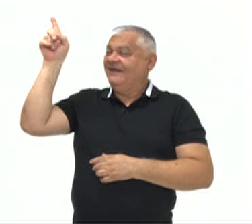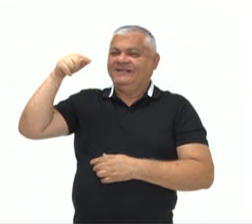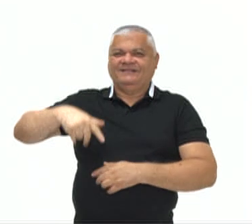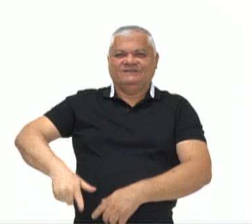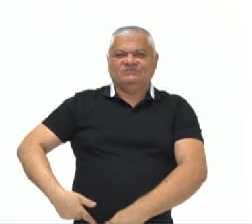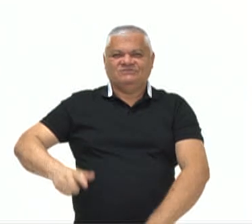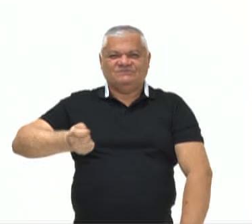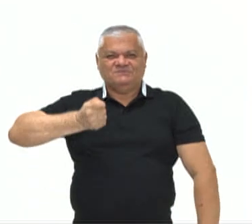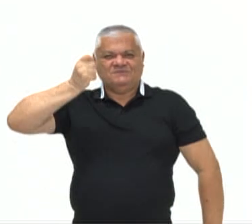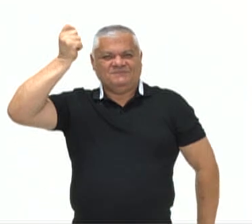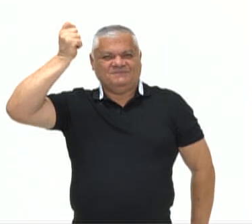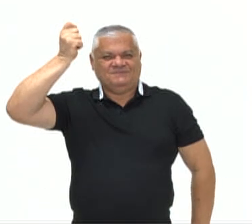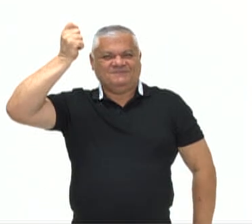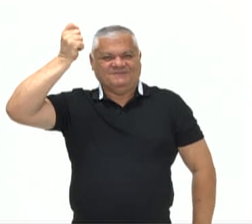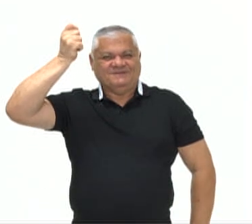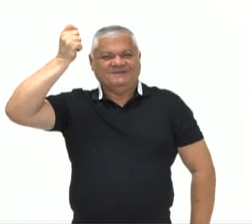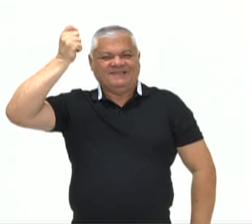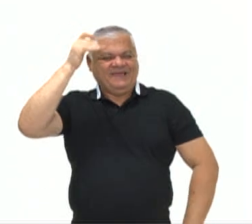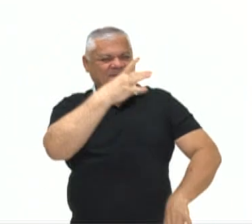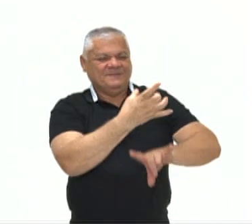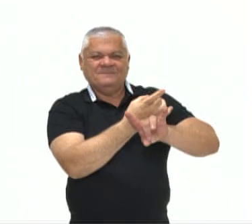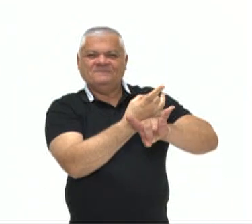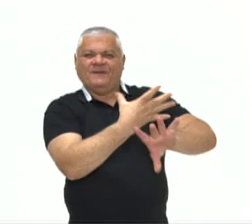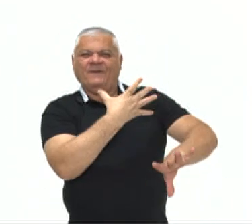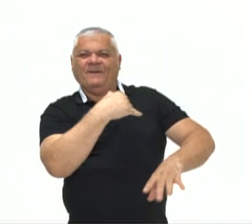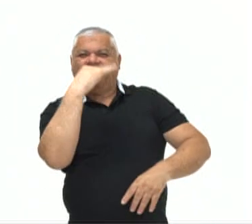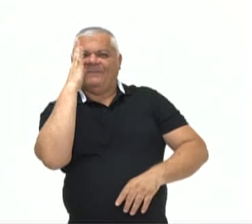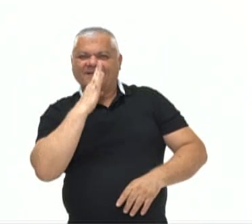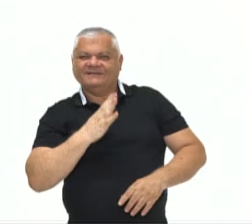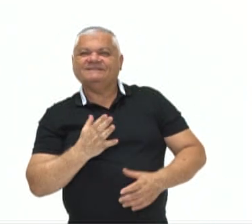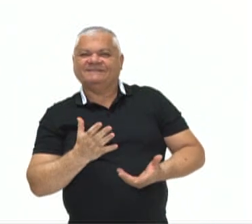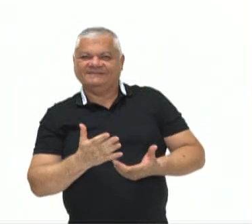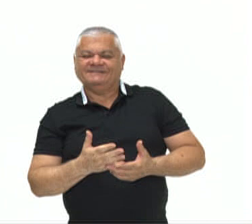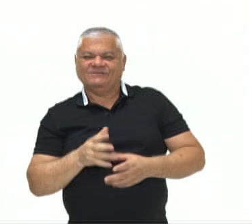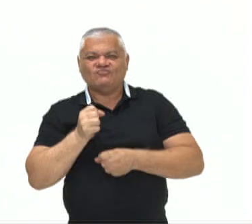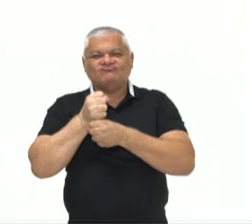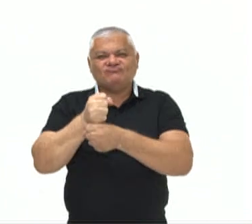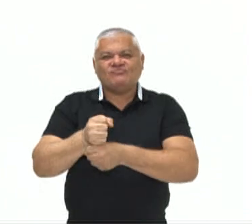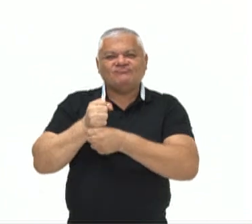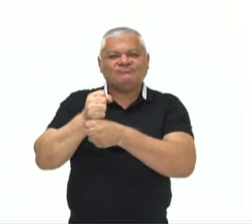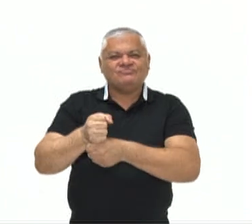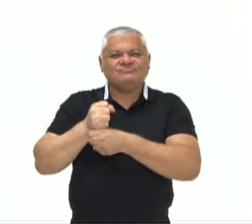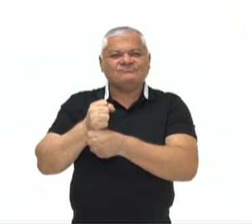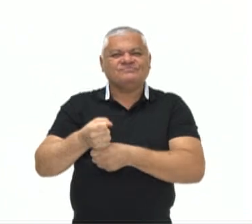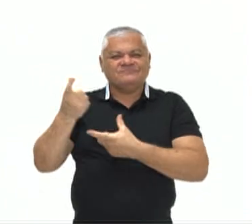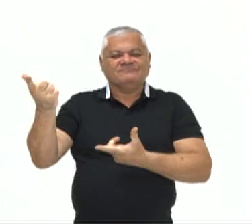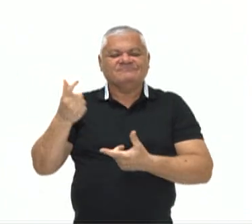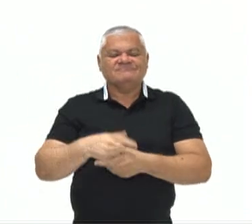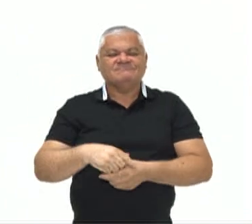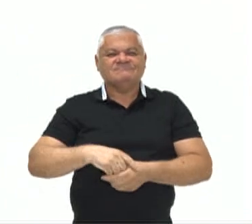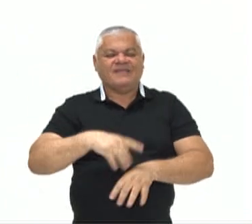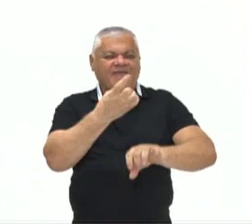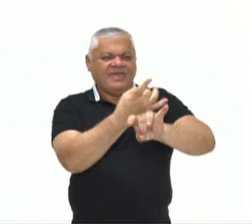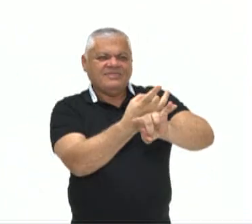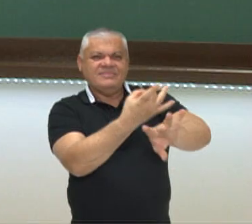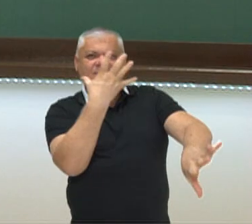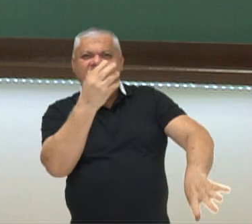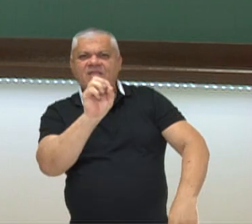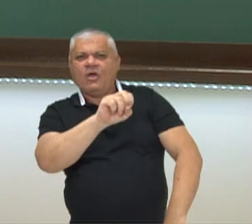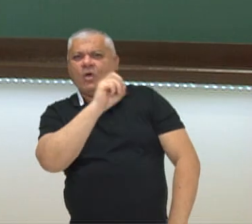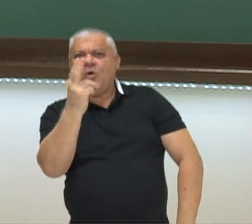a famosa independência do Brasil, né, com a frase de independência ou morte, né, que ficou